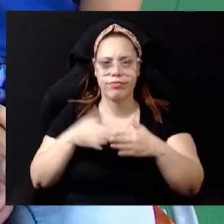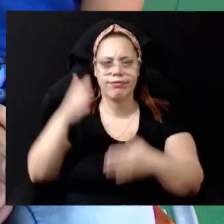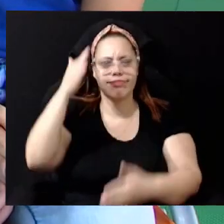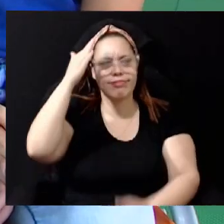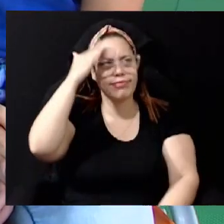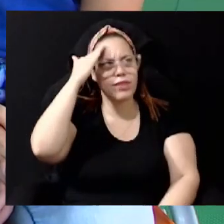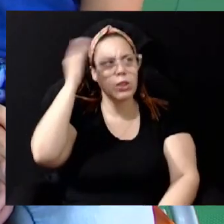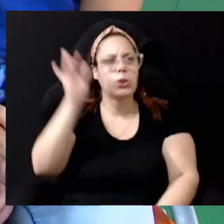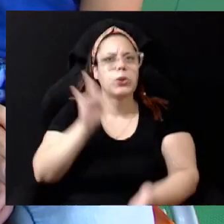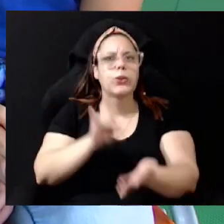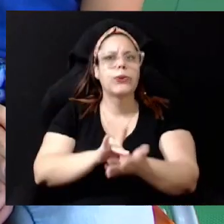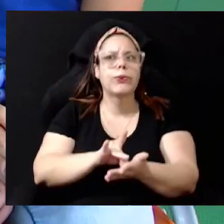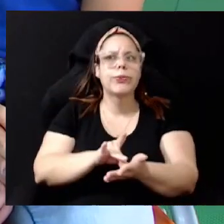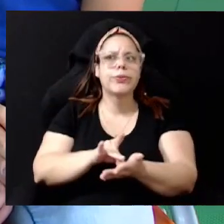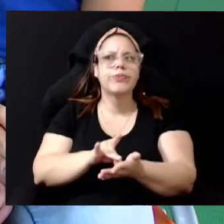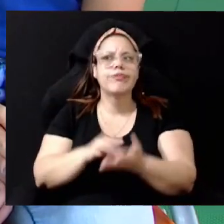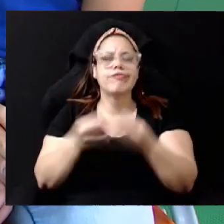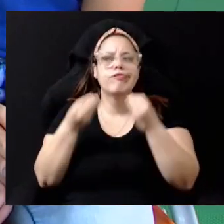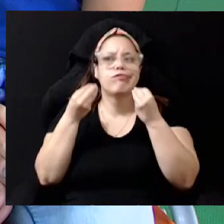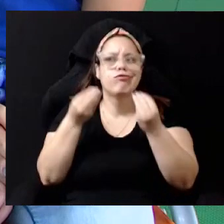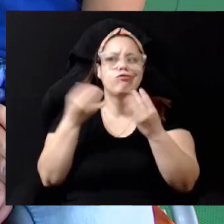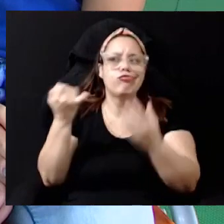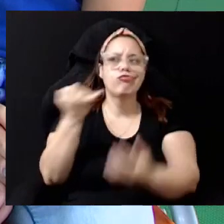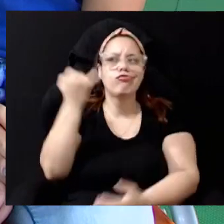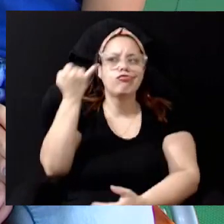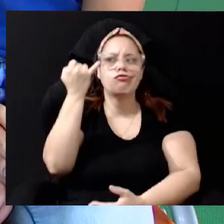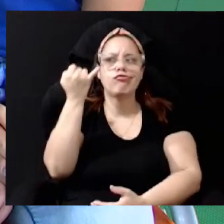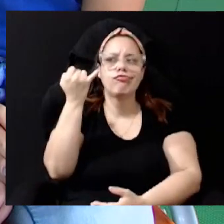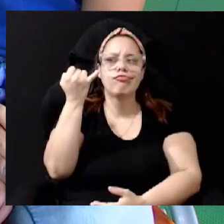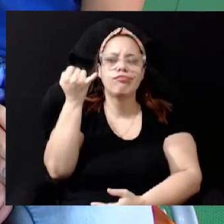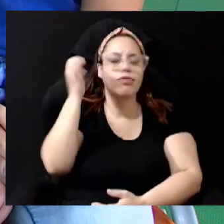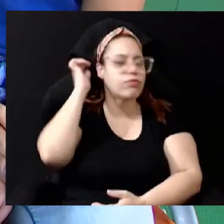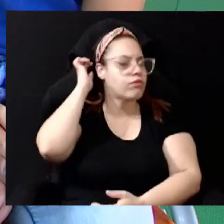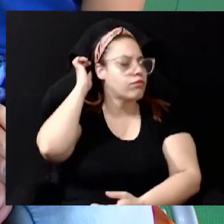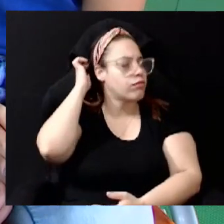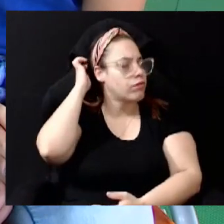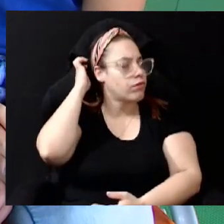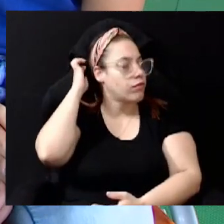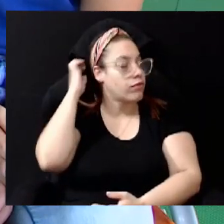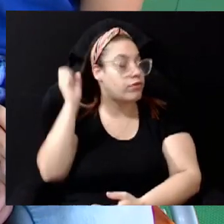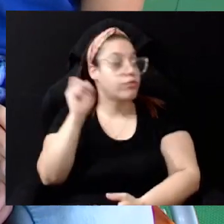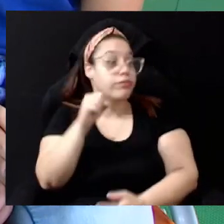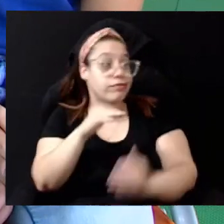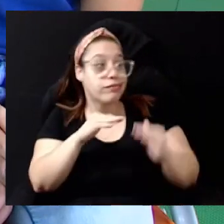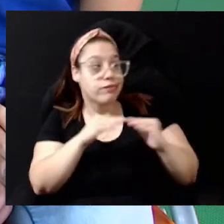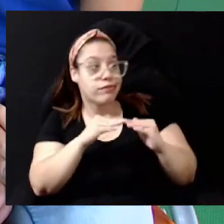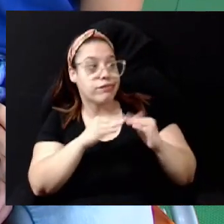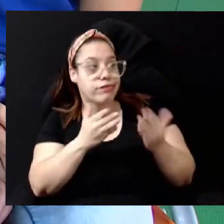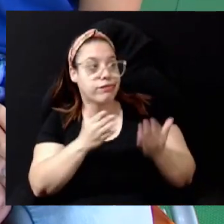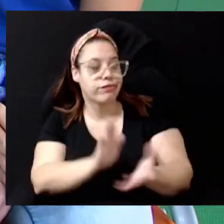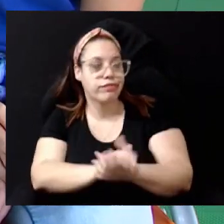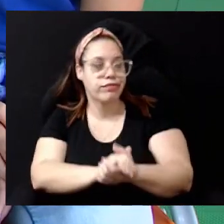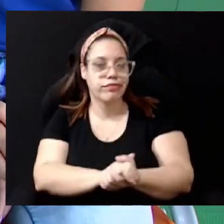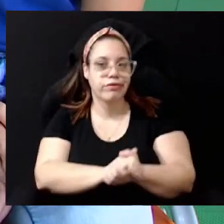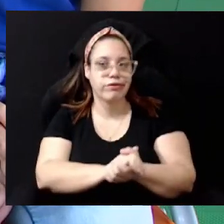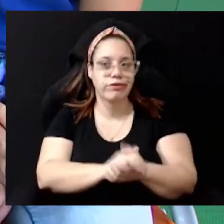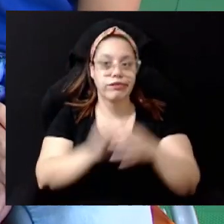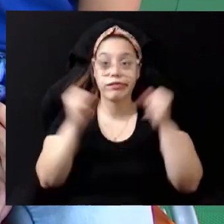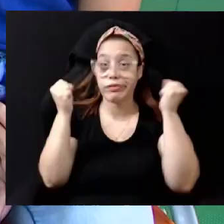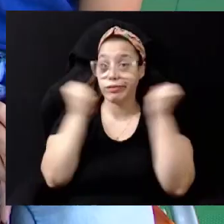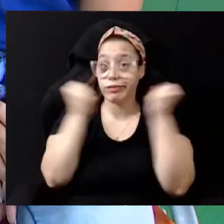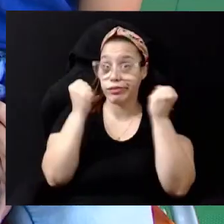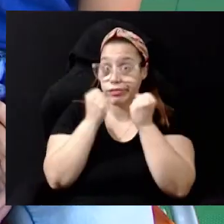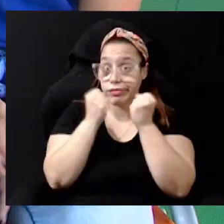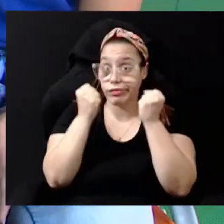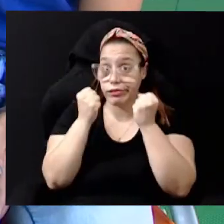as pessoas entenderem de fato, realmente, como é importante, não é, a aula de educação física. Sim, com certeza. A parte da